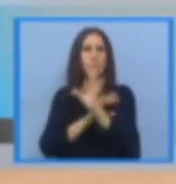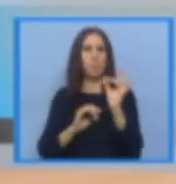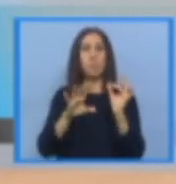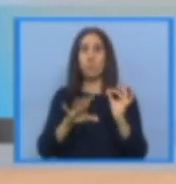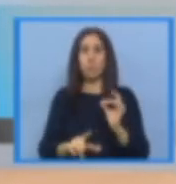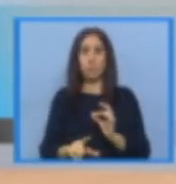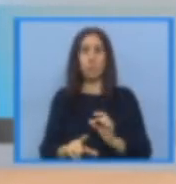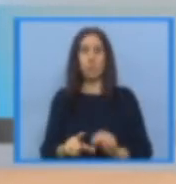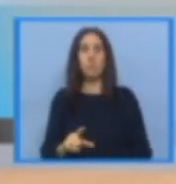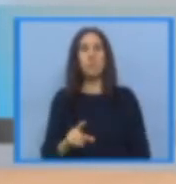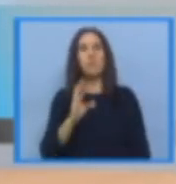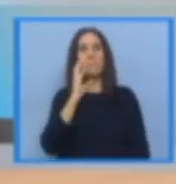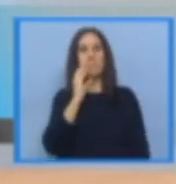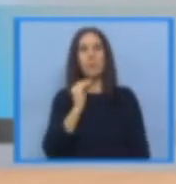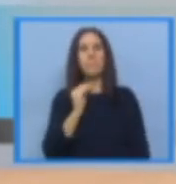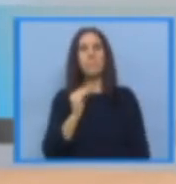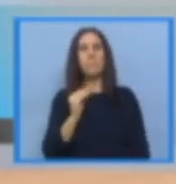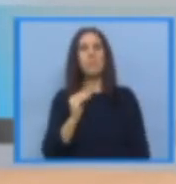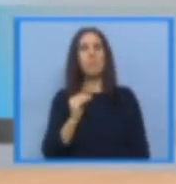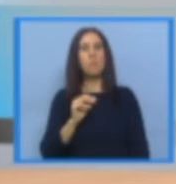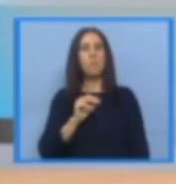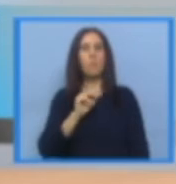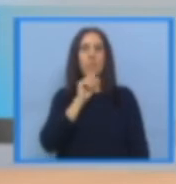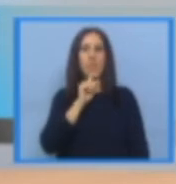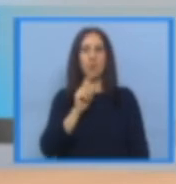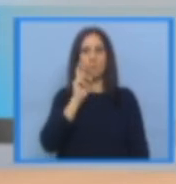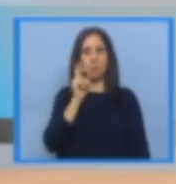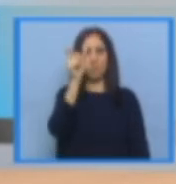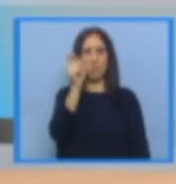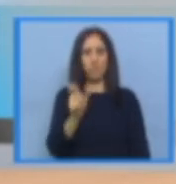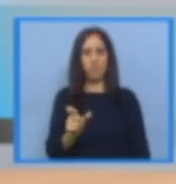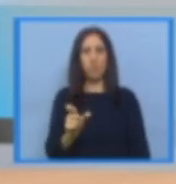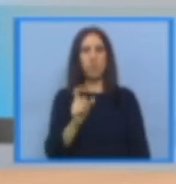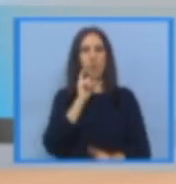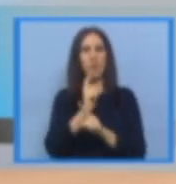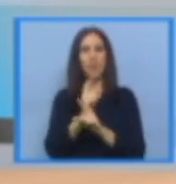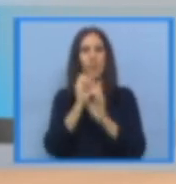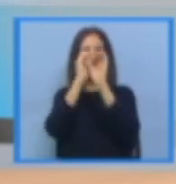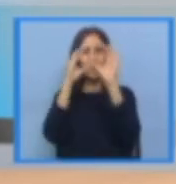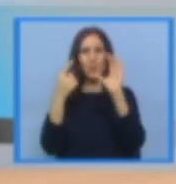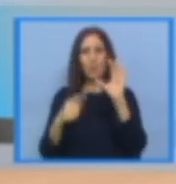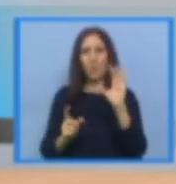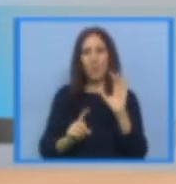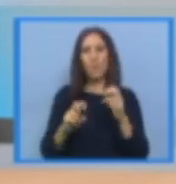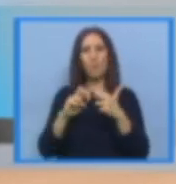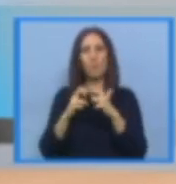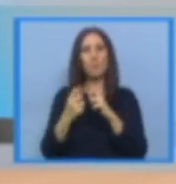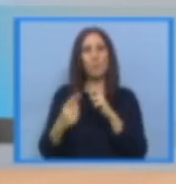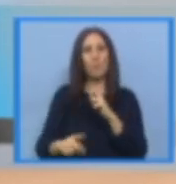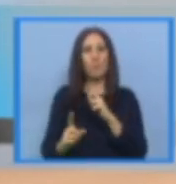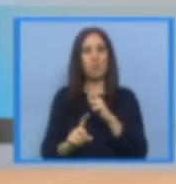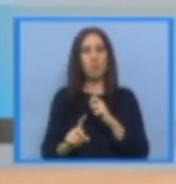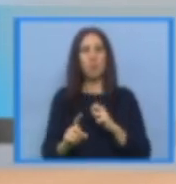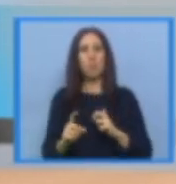Lisboa. E eu acho que quando se consegue ver a pessoa que está para além deste conceito ou desta problemática,